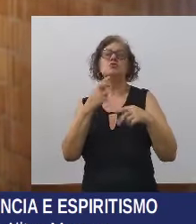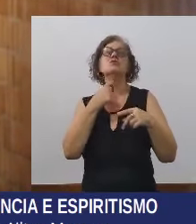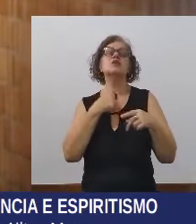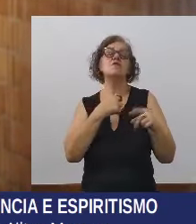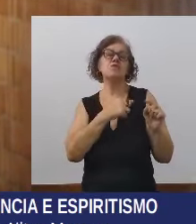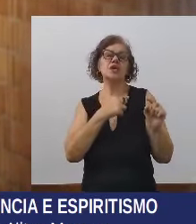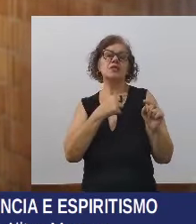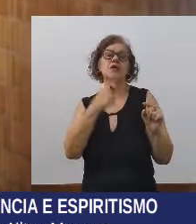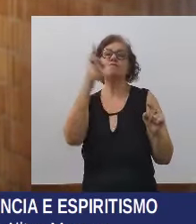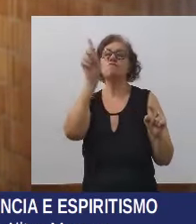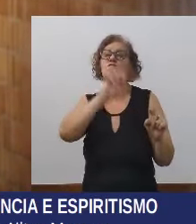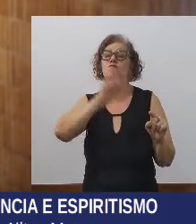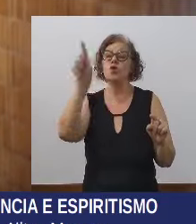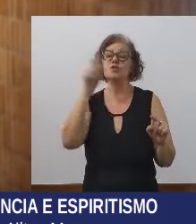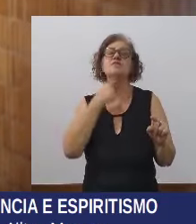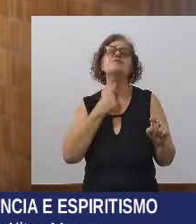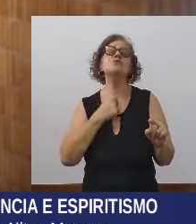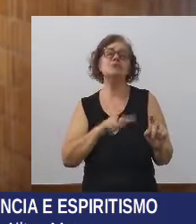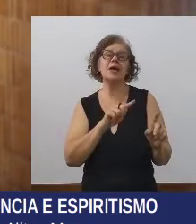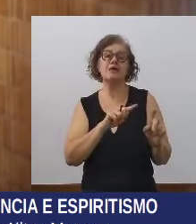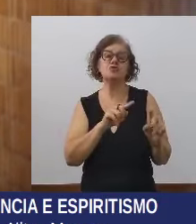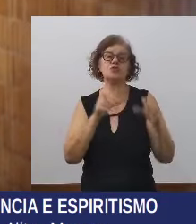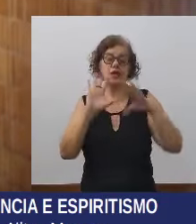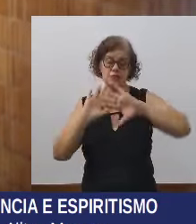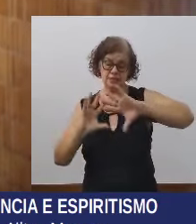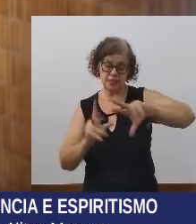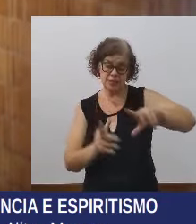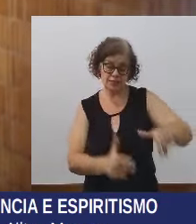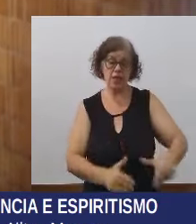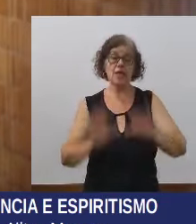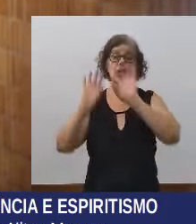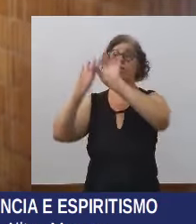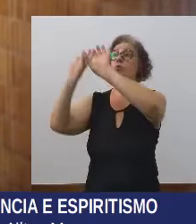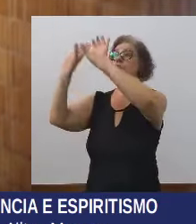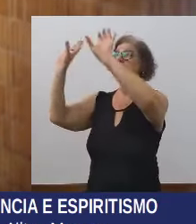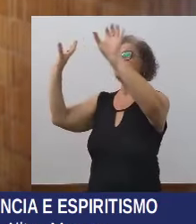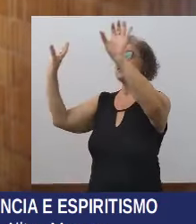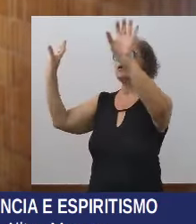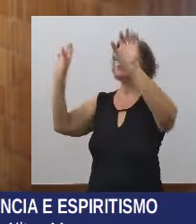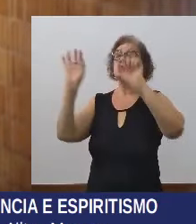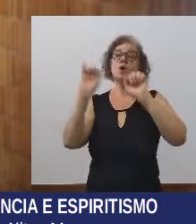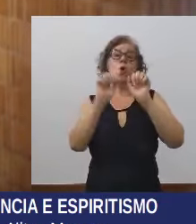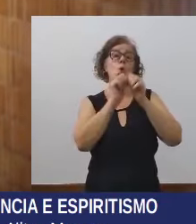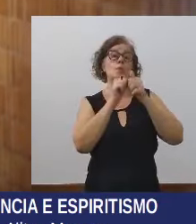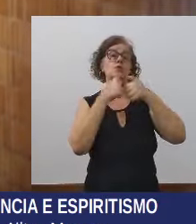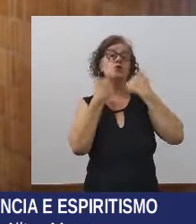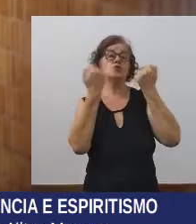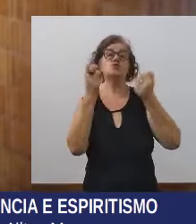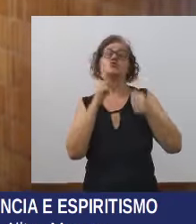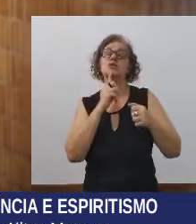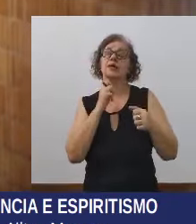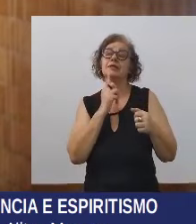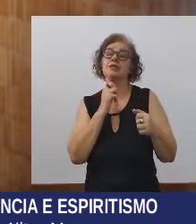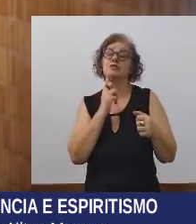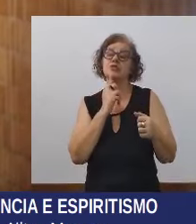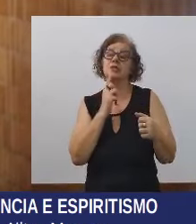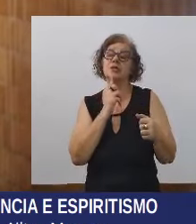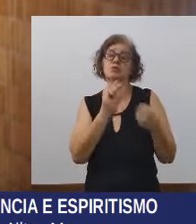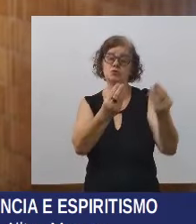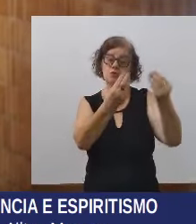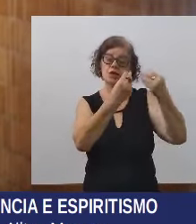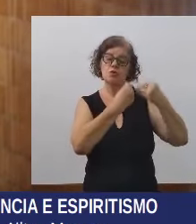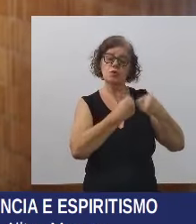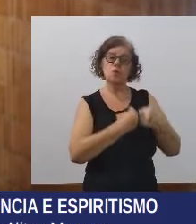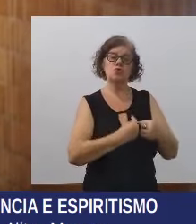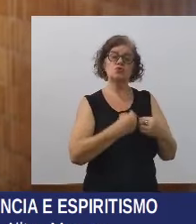vosso reino. Seja feita a vossa vontade, assim na terra como nos céus. O pão nosso de